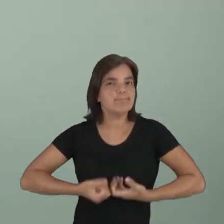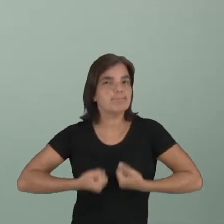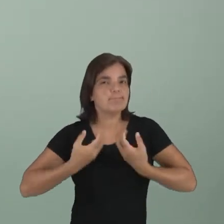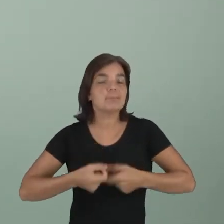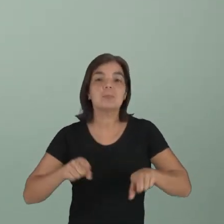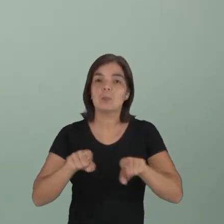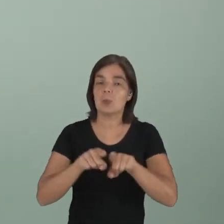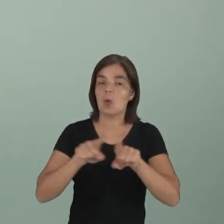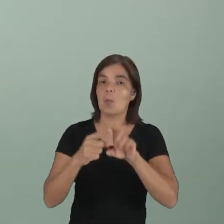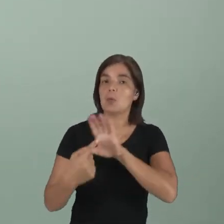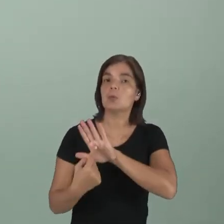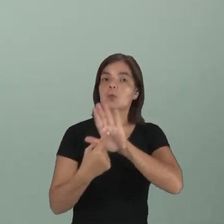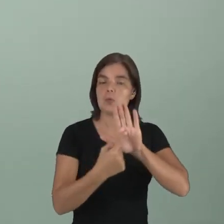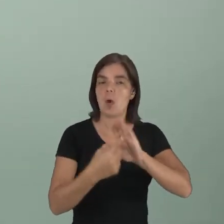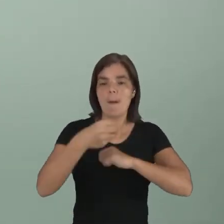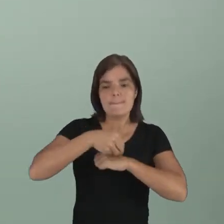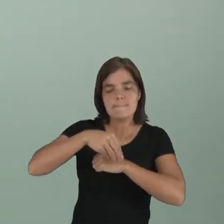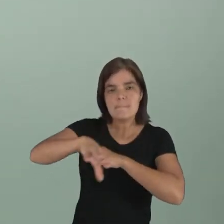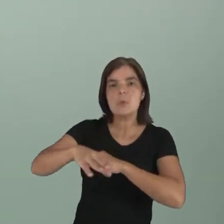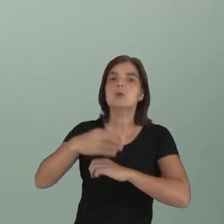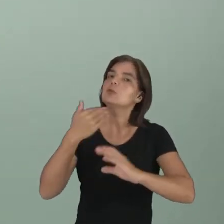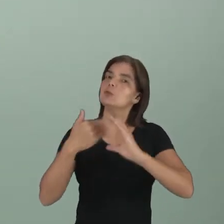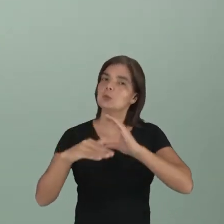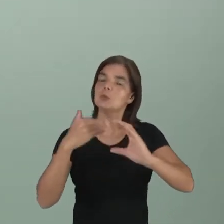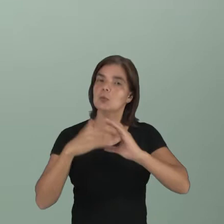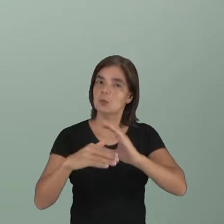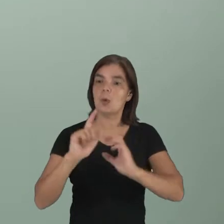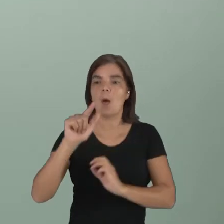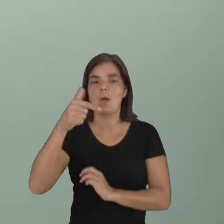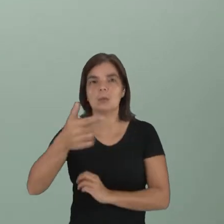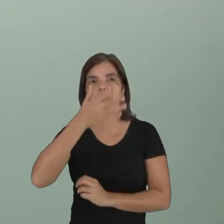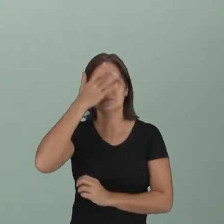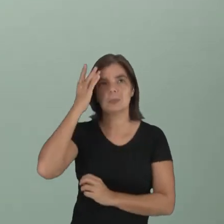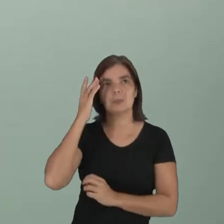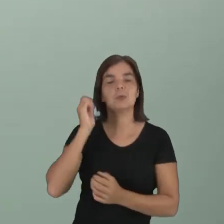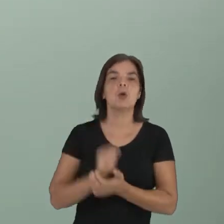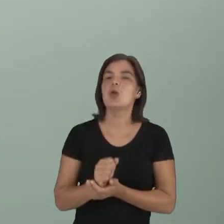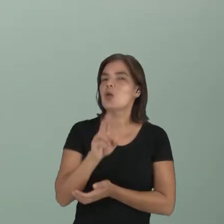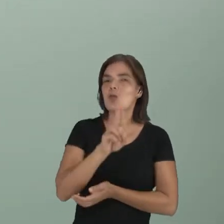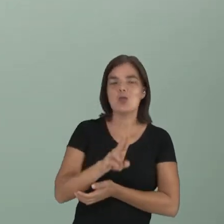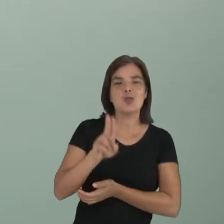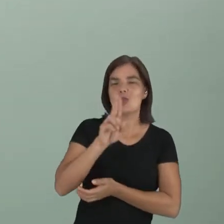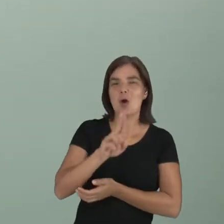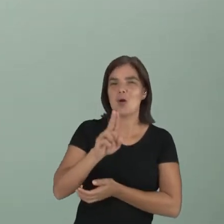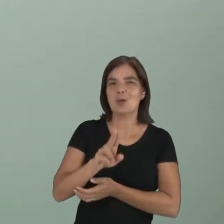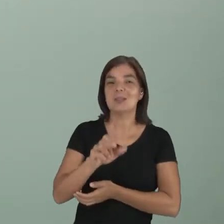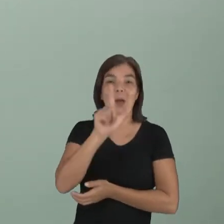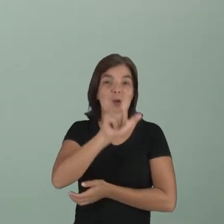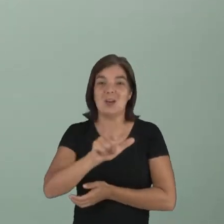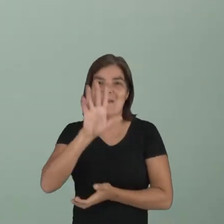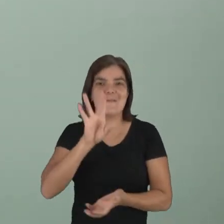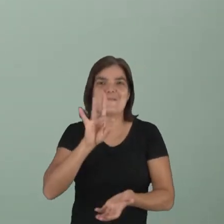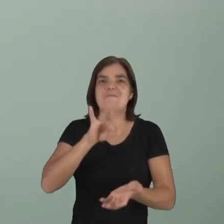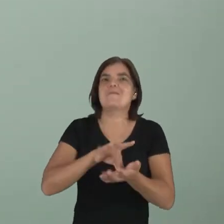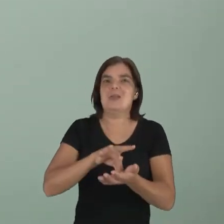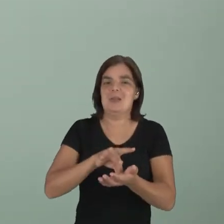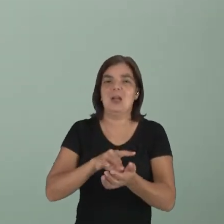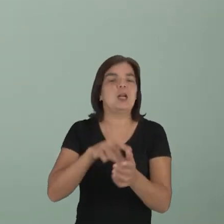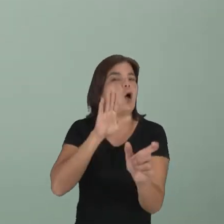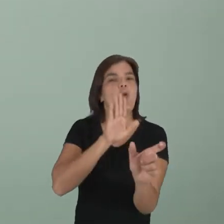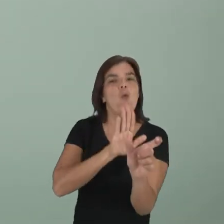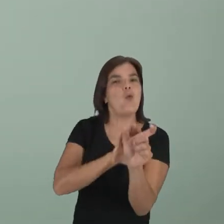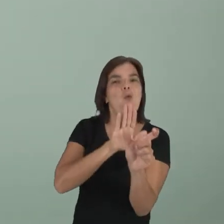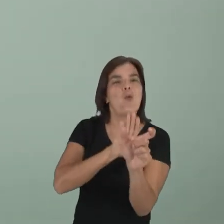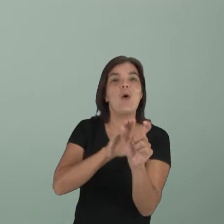expressivo para o enunciador passar uma mensagem ao outro. Ele não usou de maneira literal, de maneira